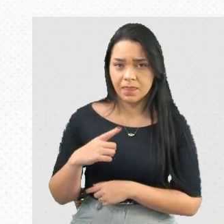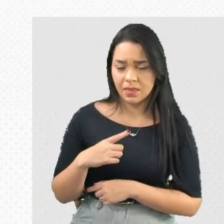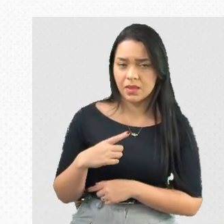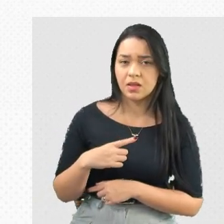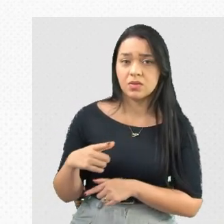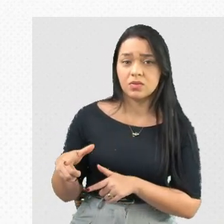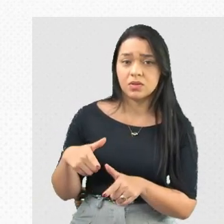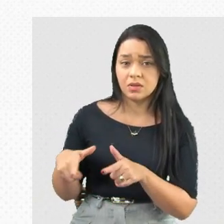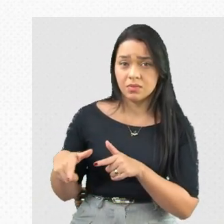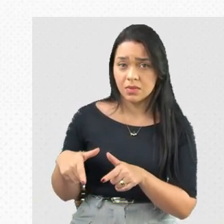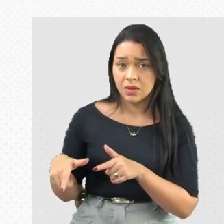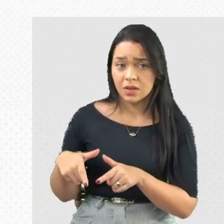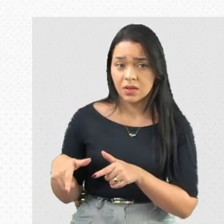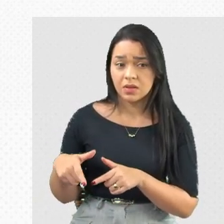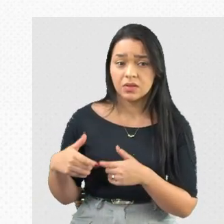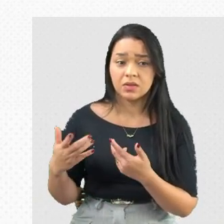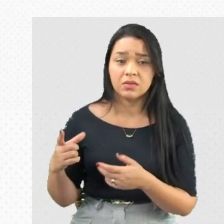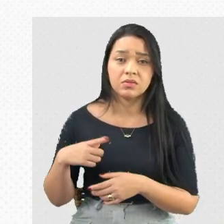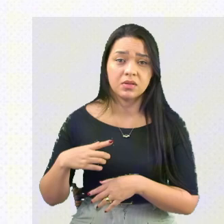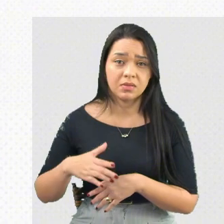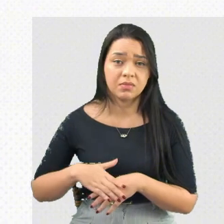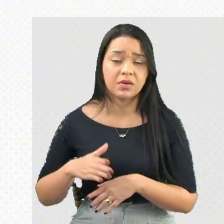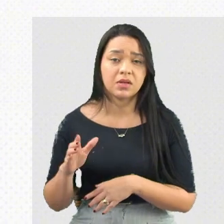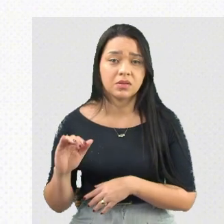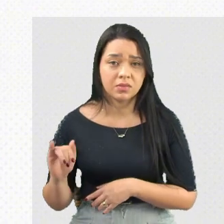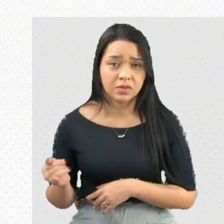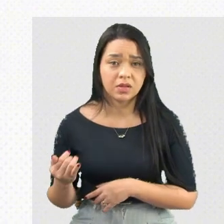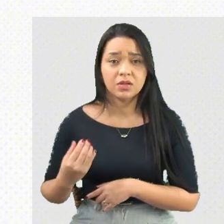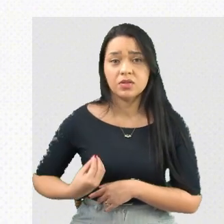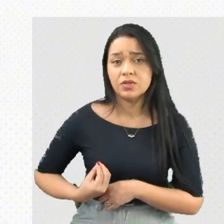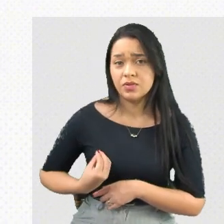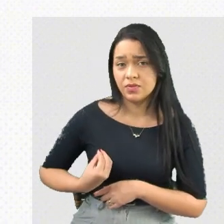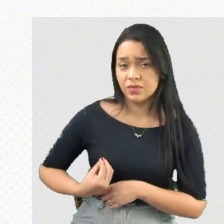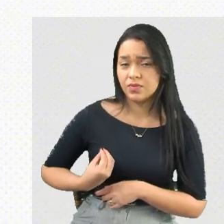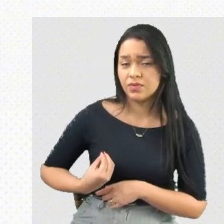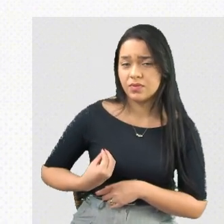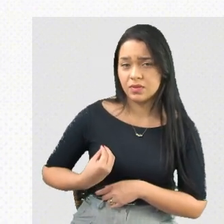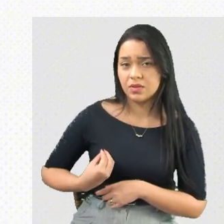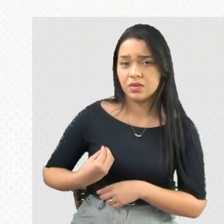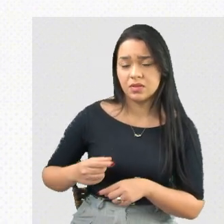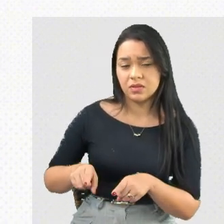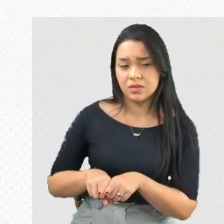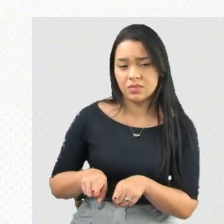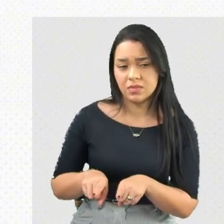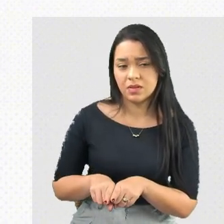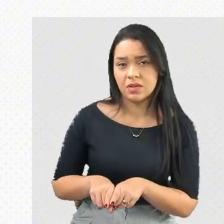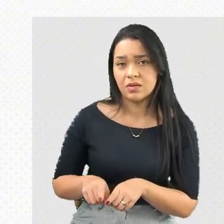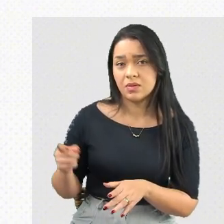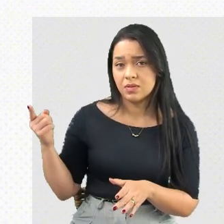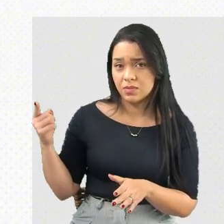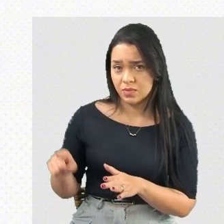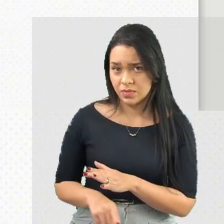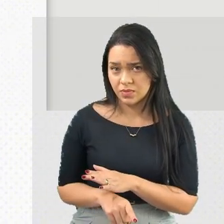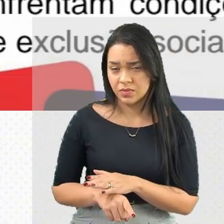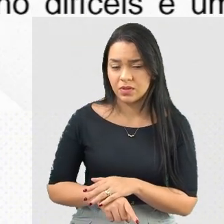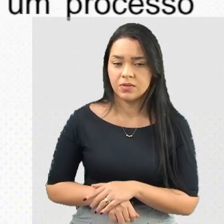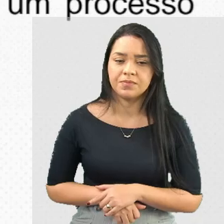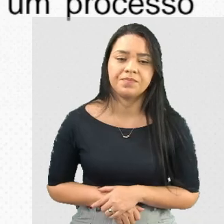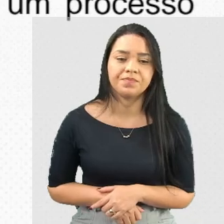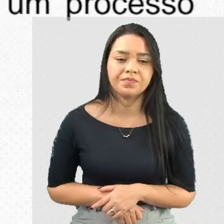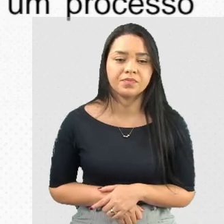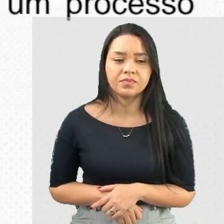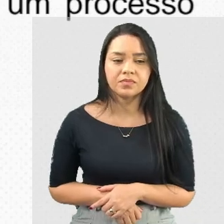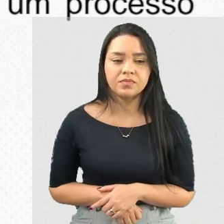do trabalho, os migrantes têm mais chances ainda de sofrer essa precarização de forma mais severa.